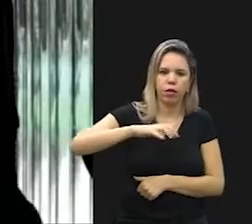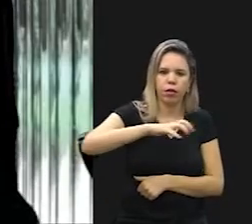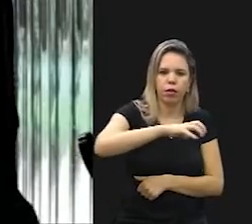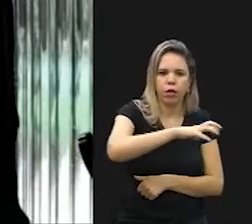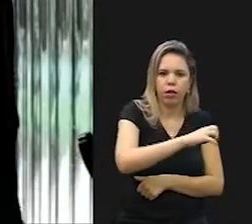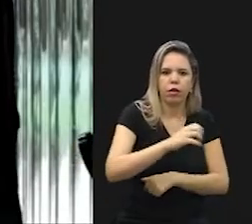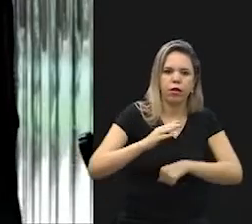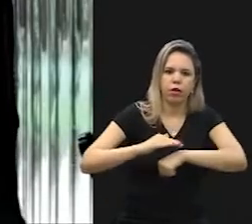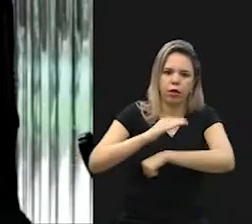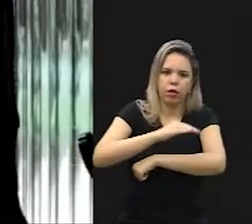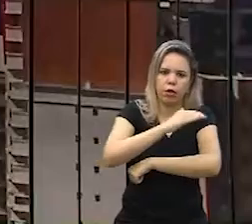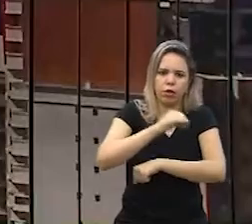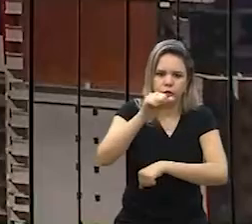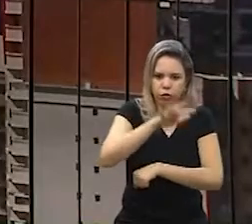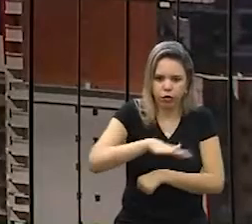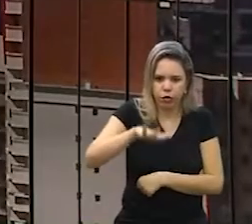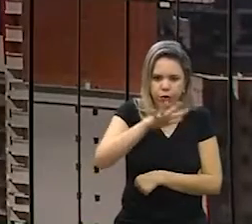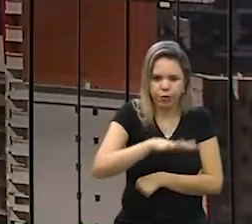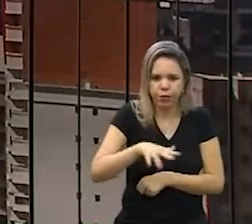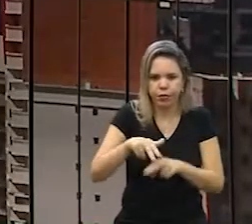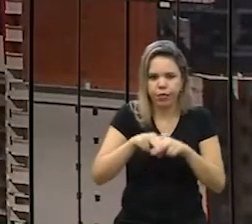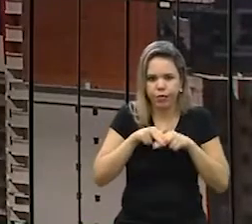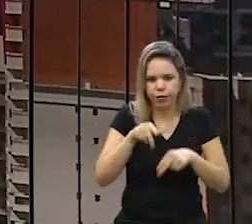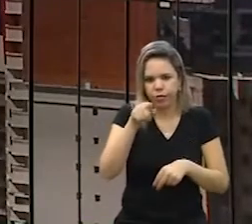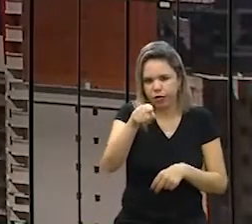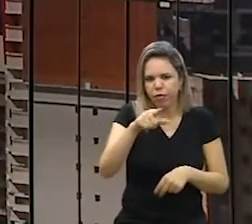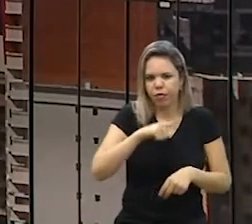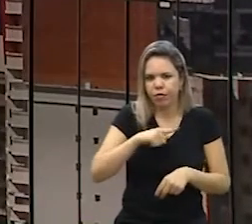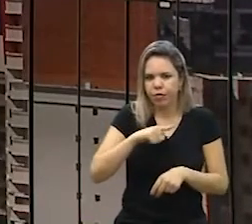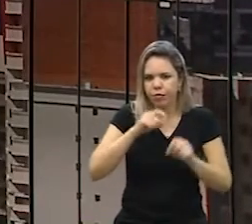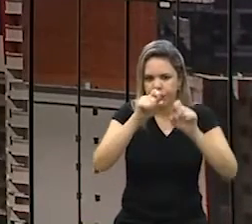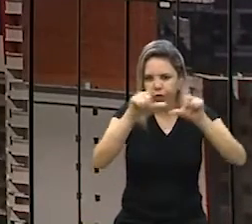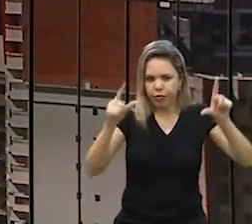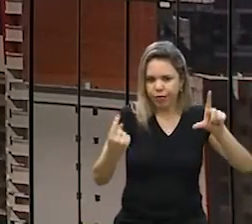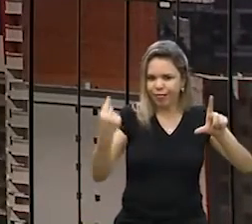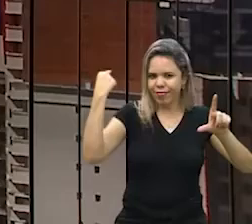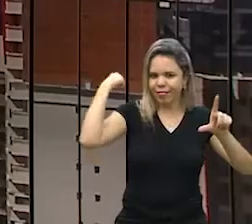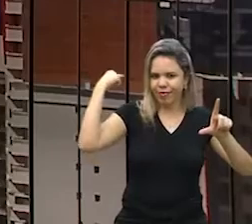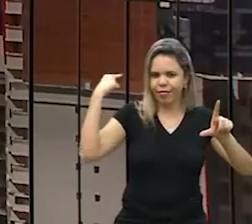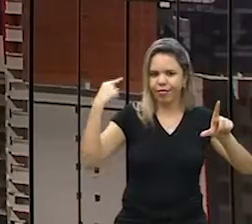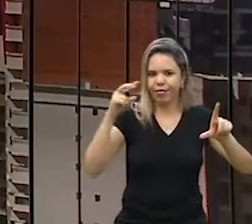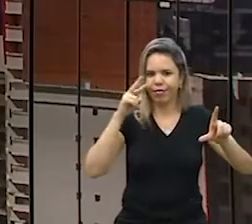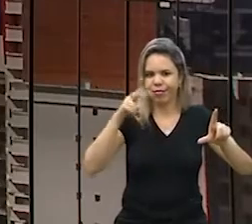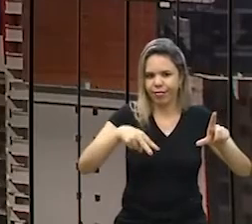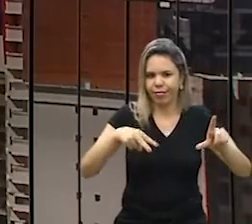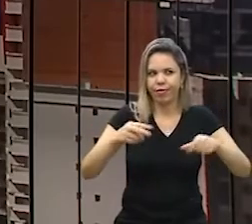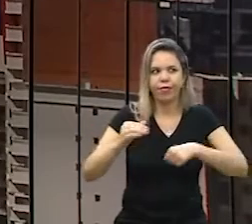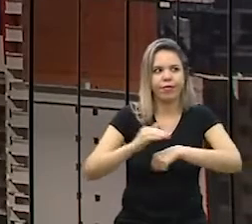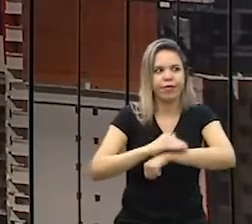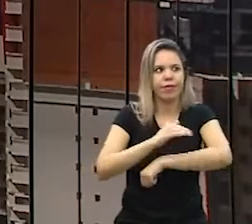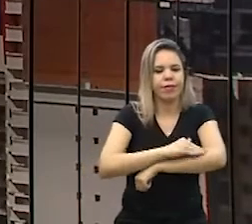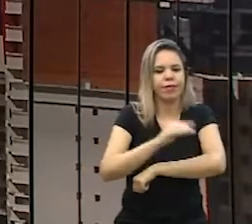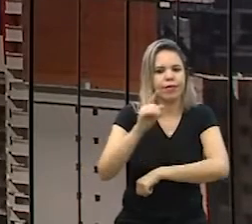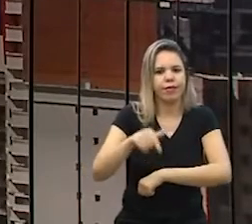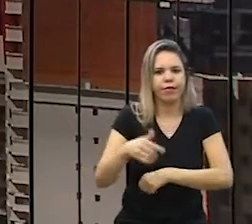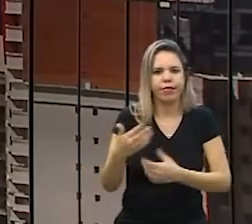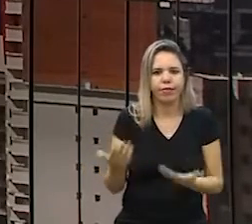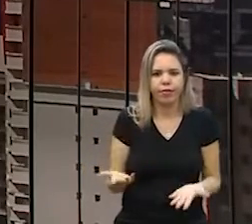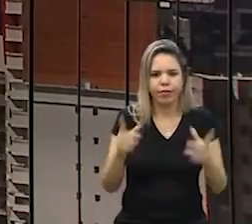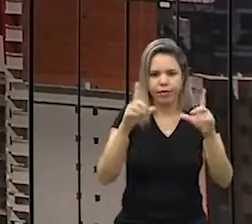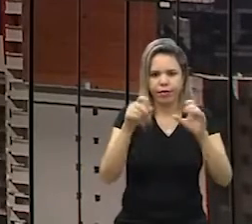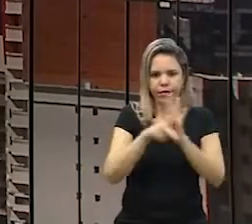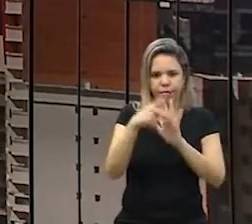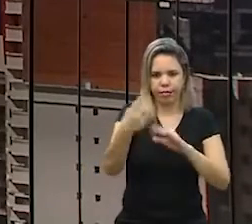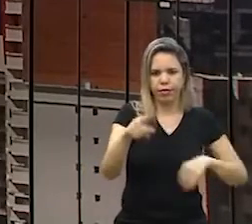geral. É por isso que você tem um cenário aí atrás de você, né? Esse Sim. sapão aí, no caso, é uma